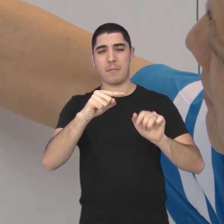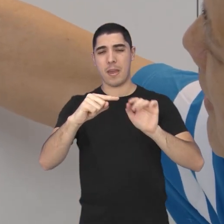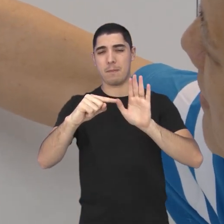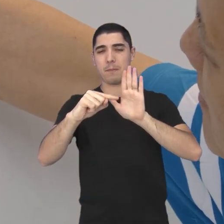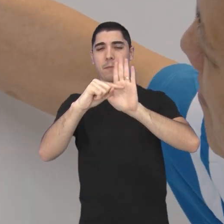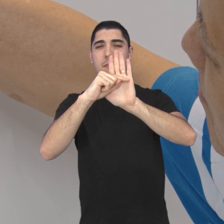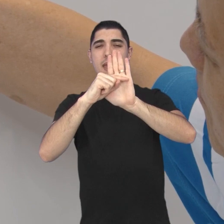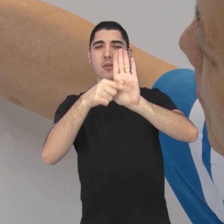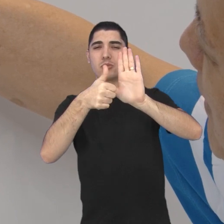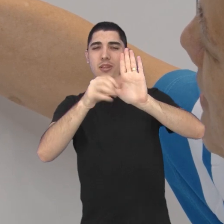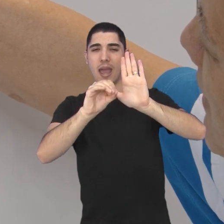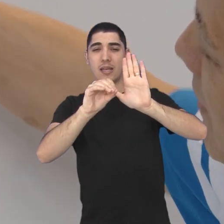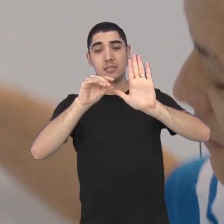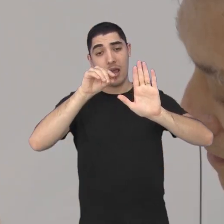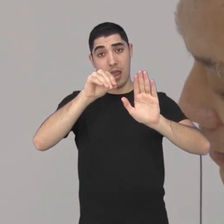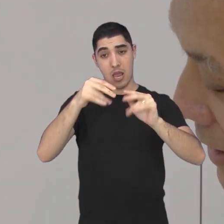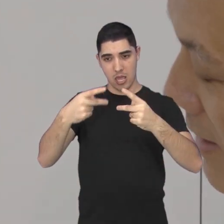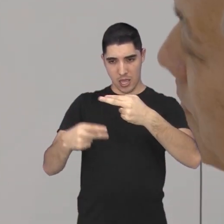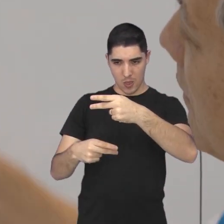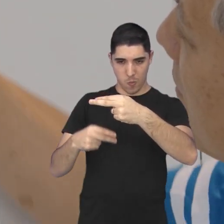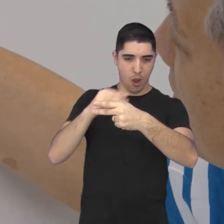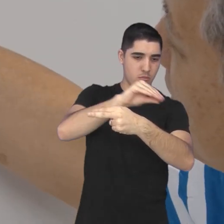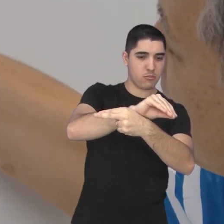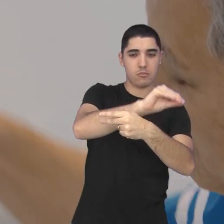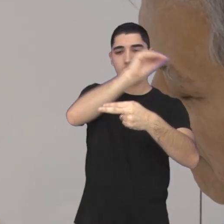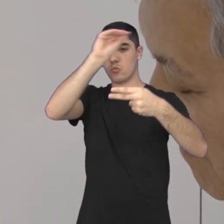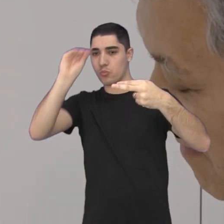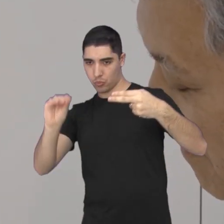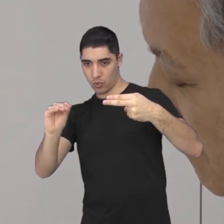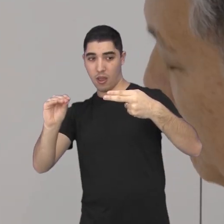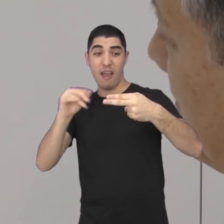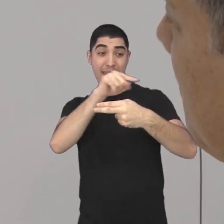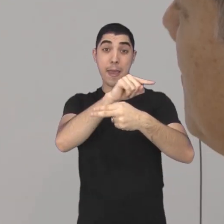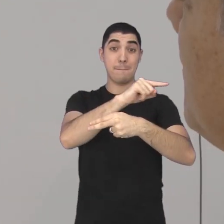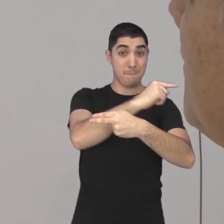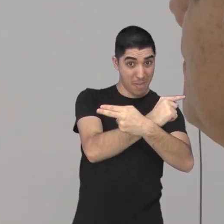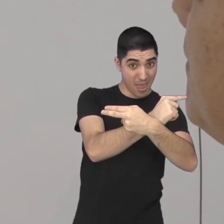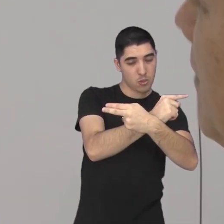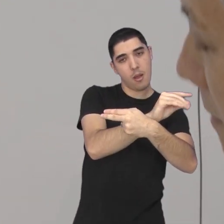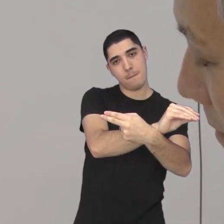esse menos 10, para esse lado da igualdade, mudando de sinal.